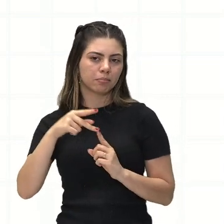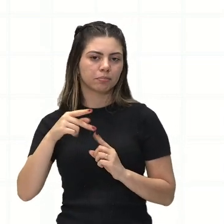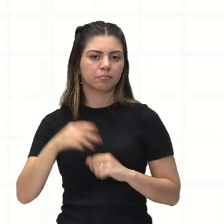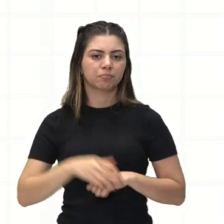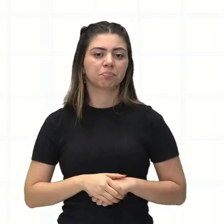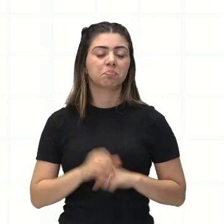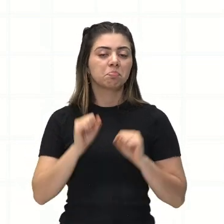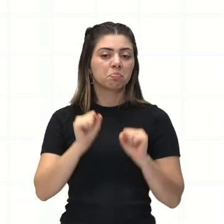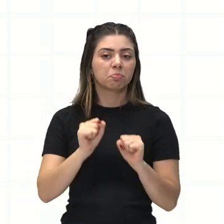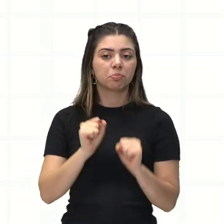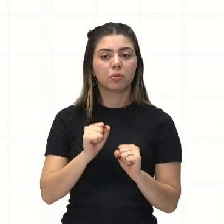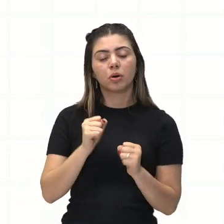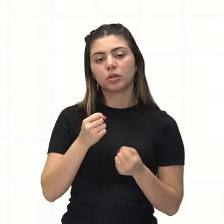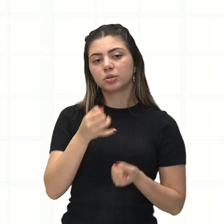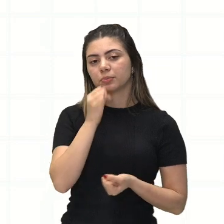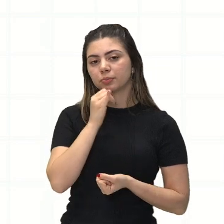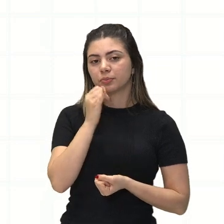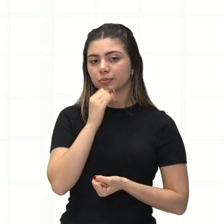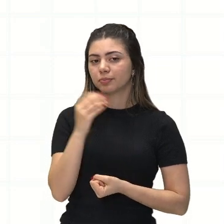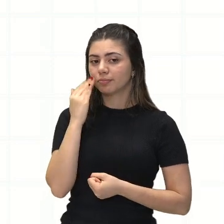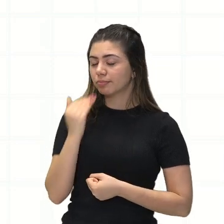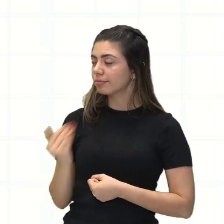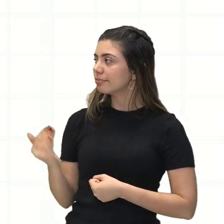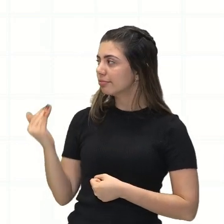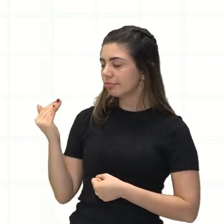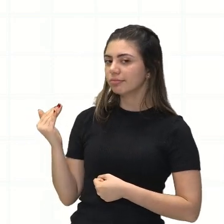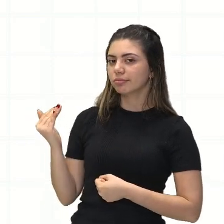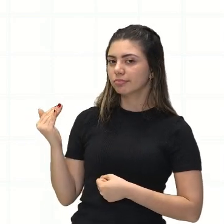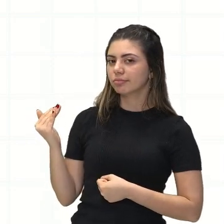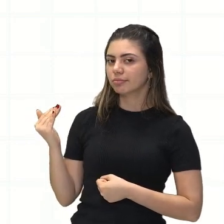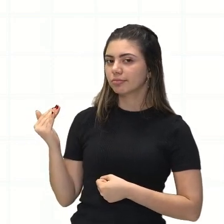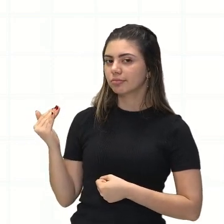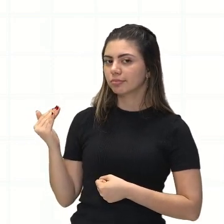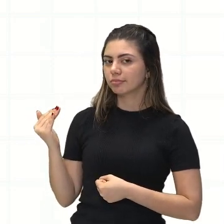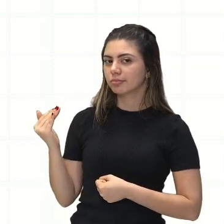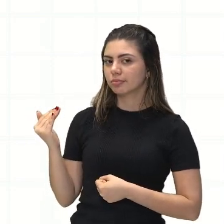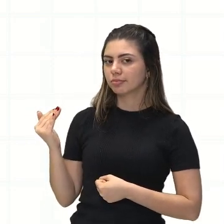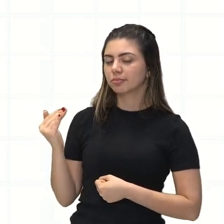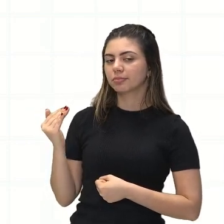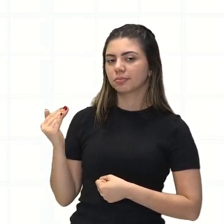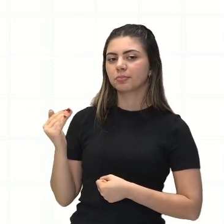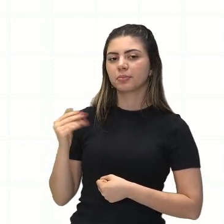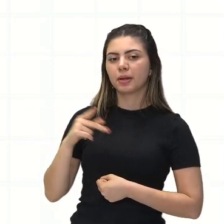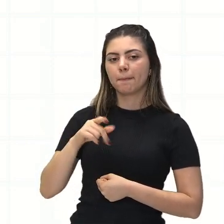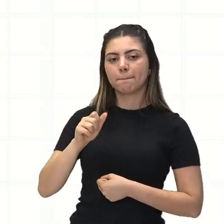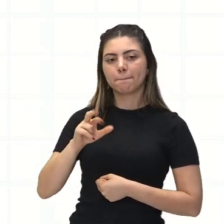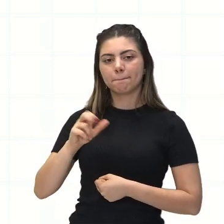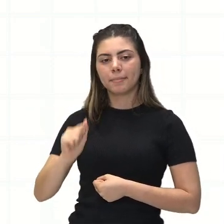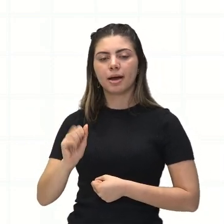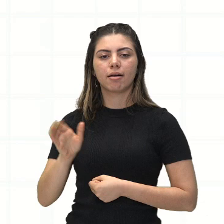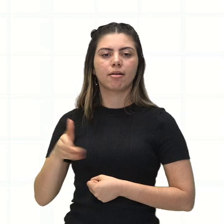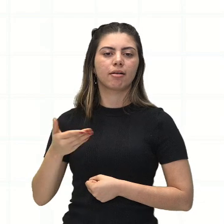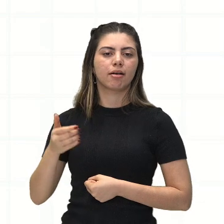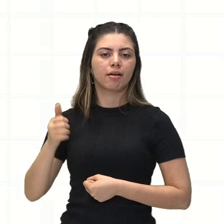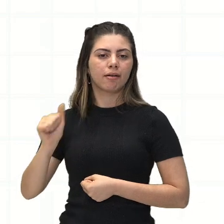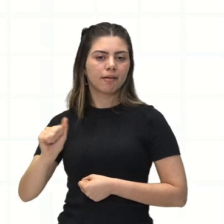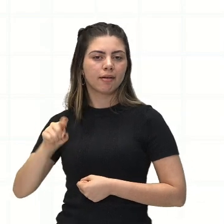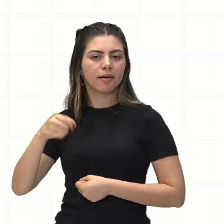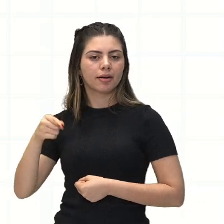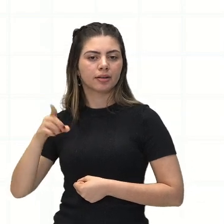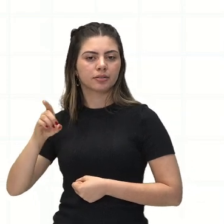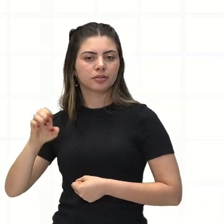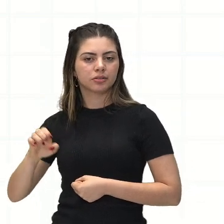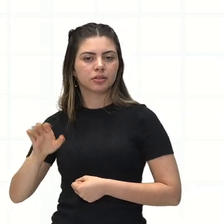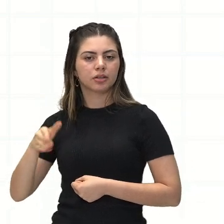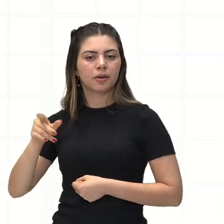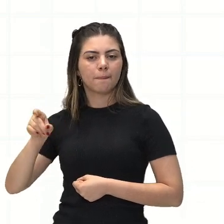preposições podem ser geralmente essas daqui, para, a, de, por, e muito comum também aparecer o